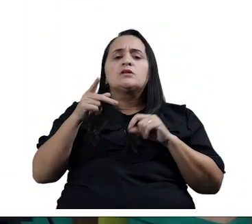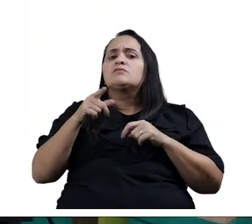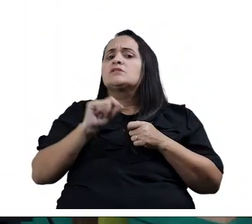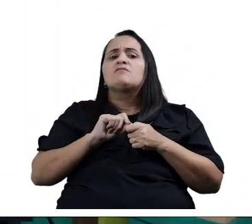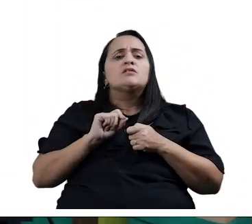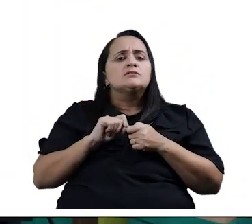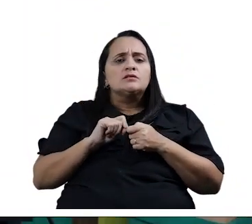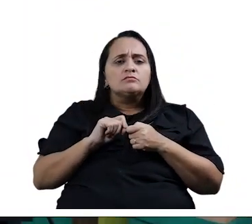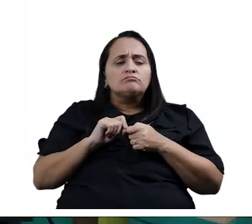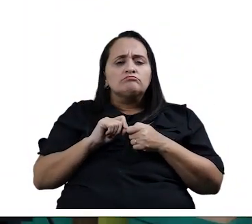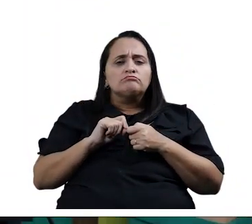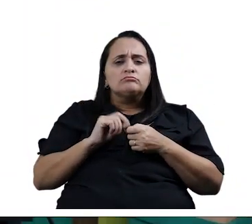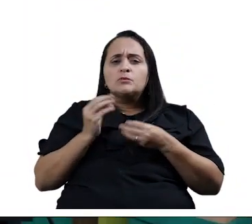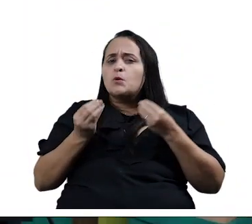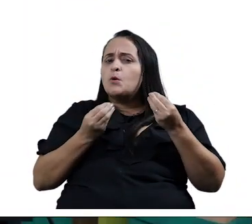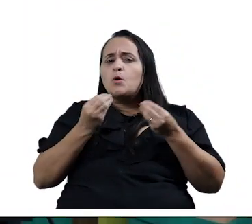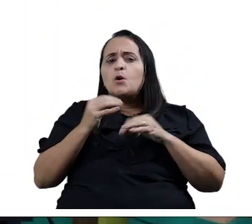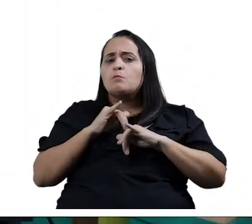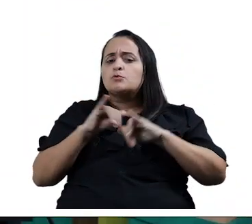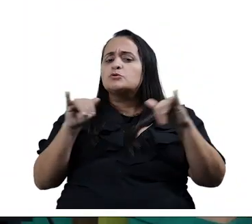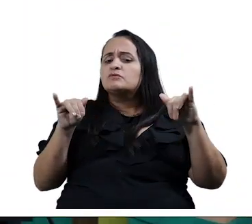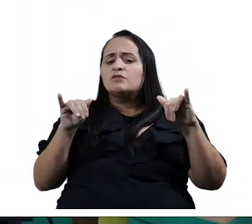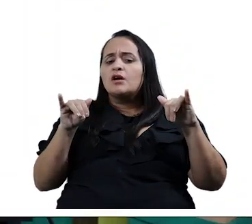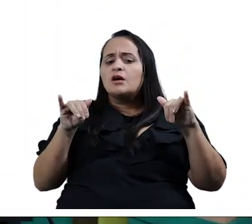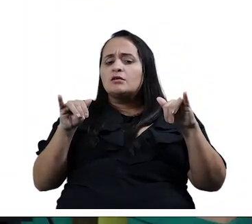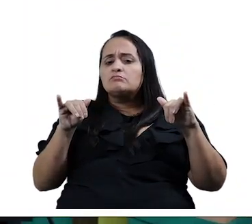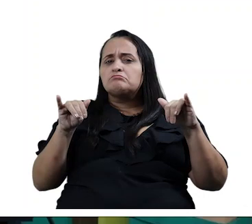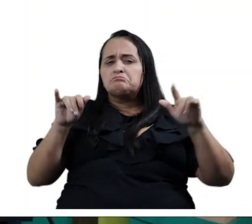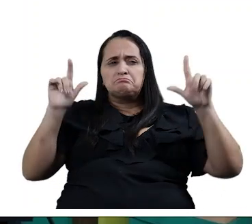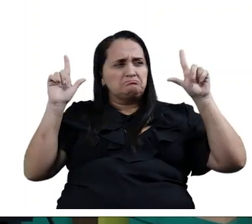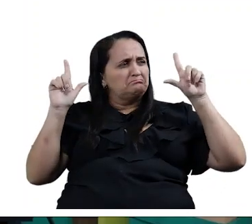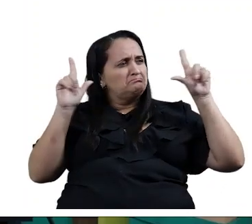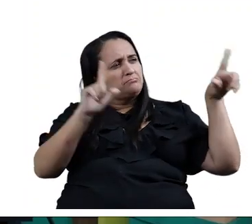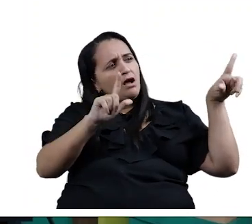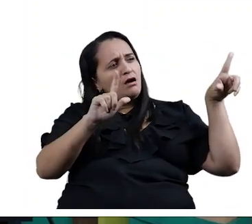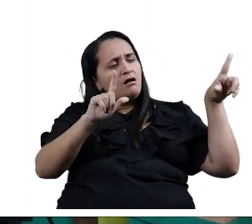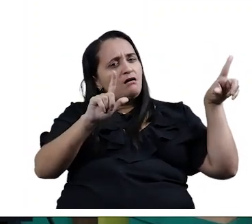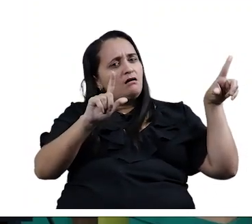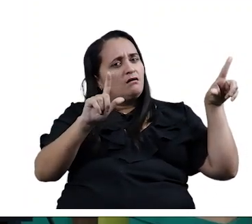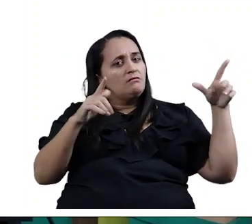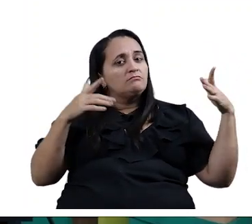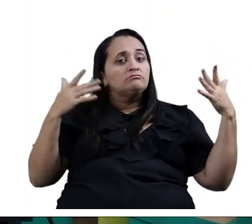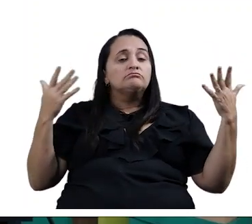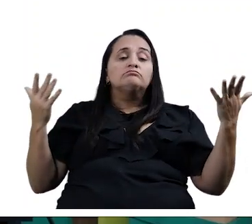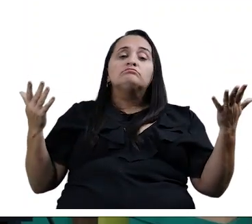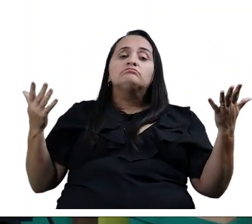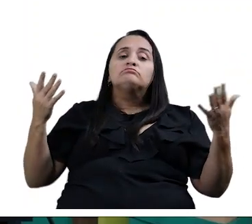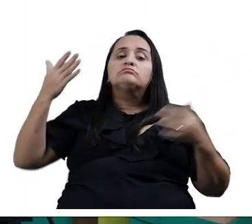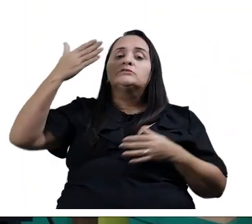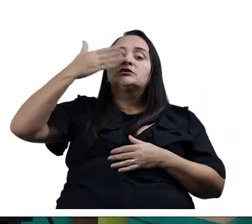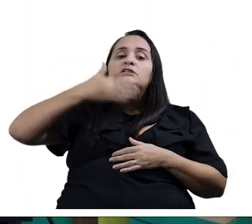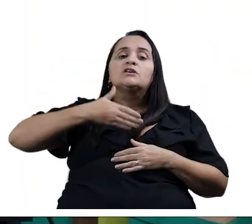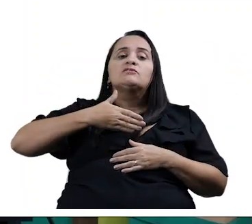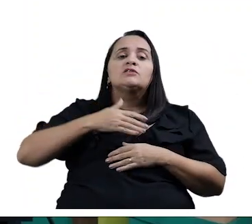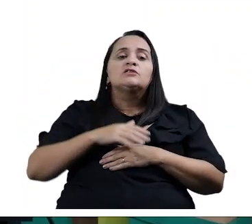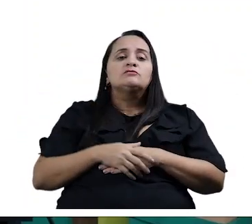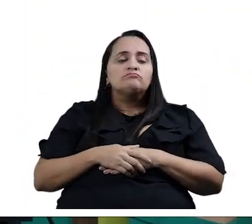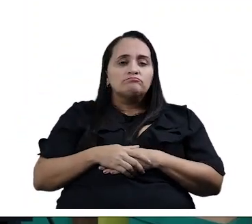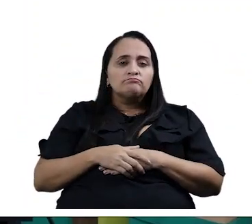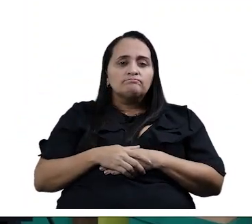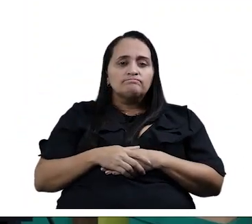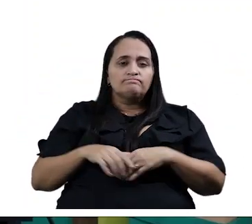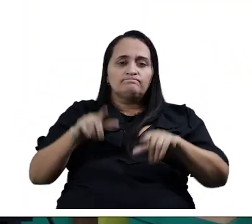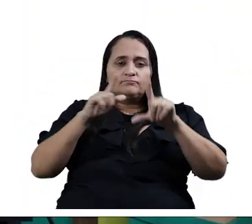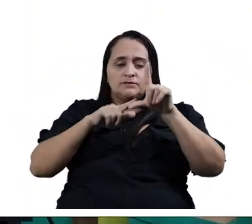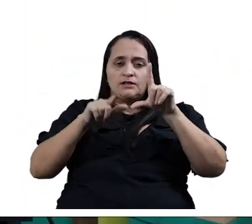está fazendo, você vai divulgar. E qual a melhor maneira de divulgar? Se você não botar lá bem grandão, estampado, lá na frente dela, para